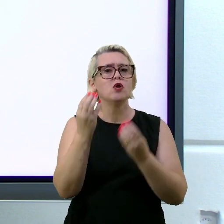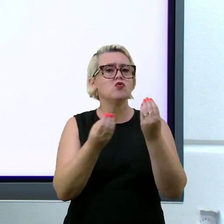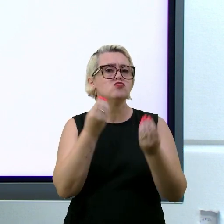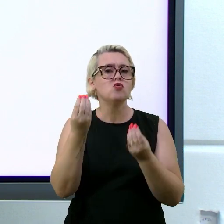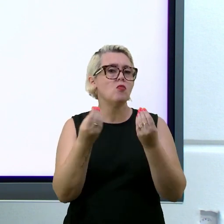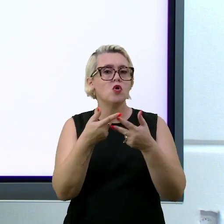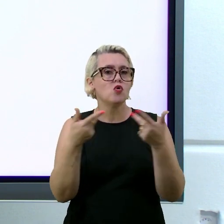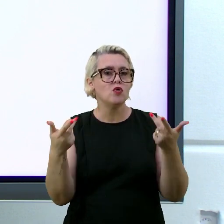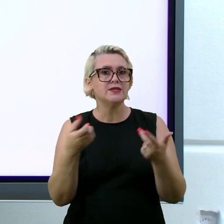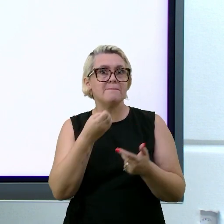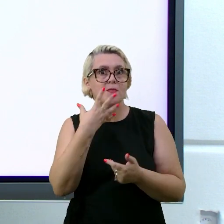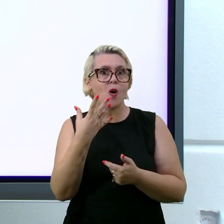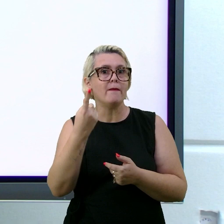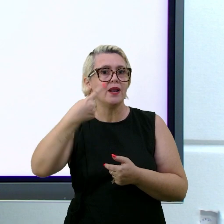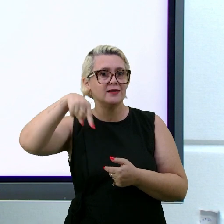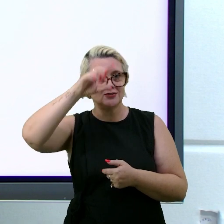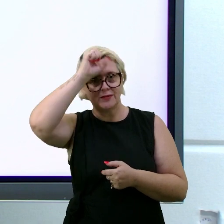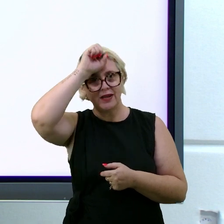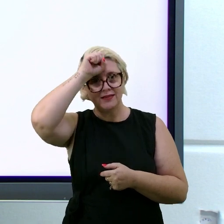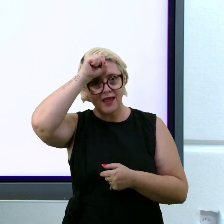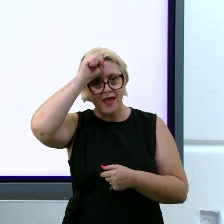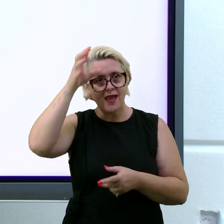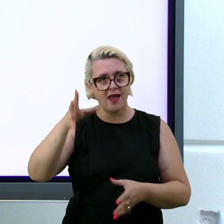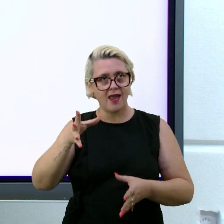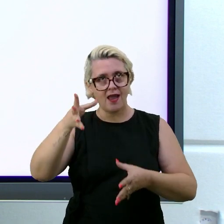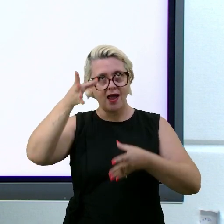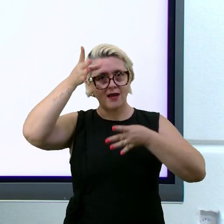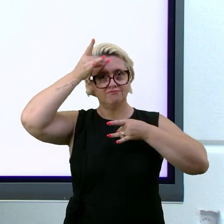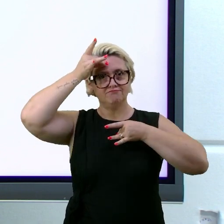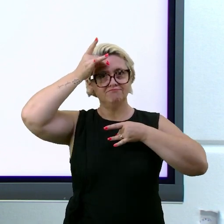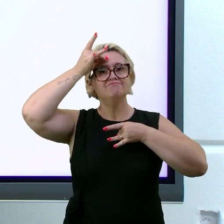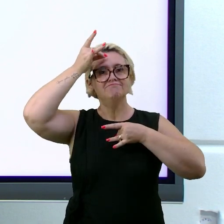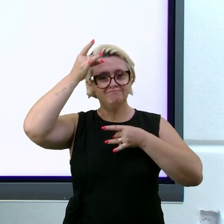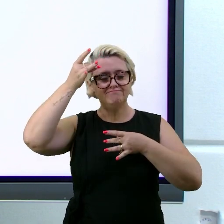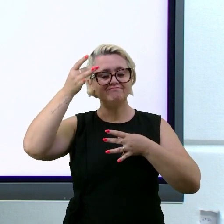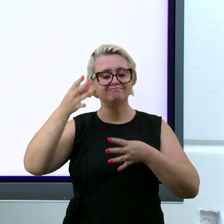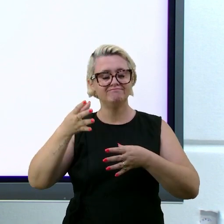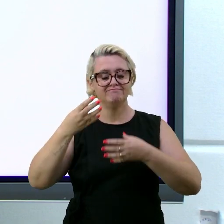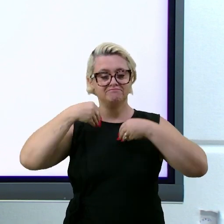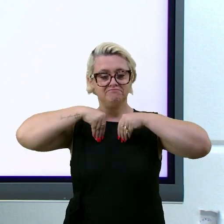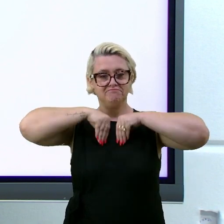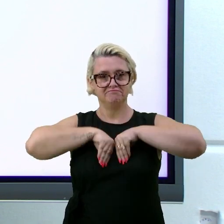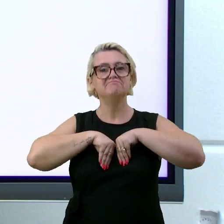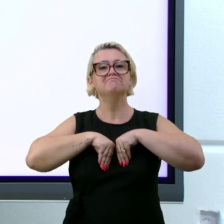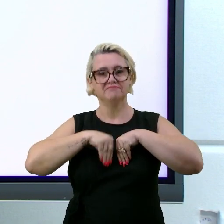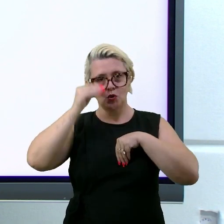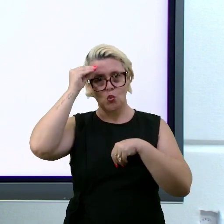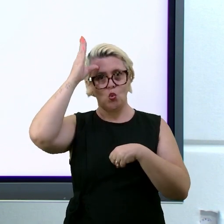de bom para a gente aprender e assimilar para o nosso próprio conhecimento.